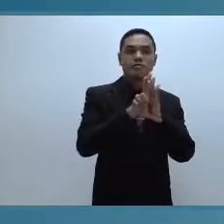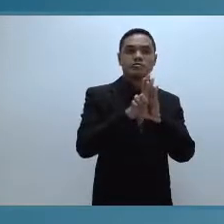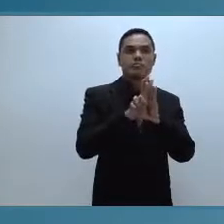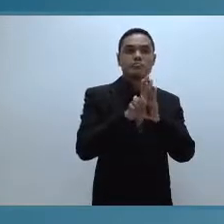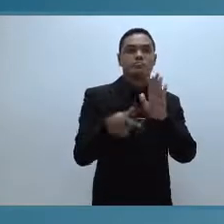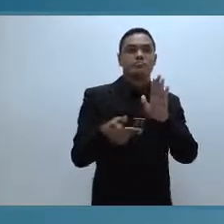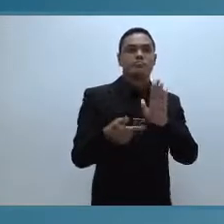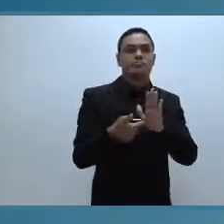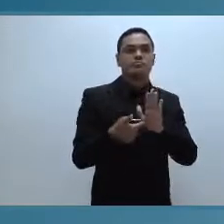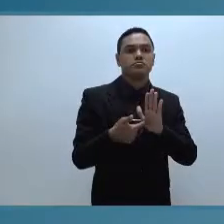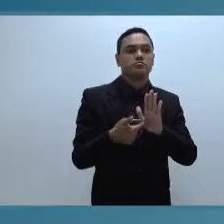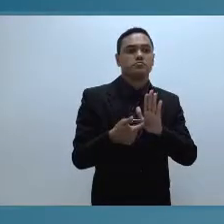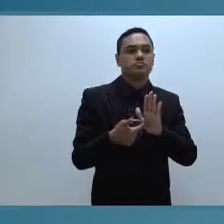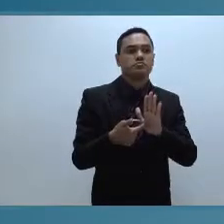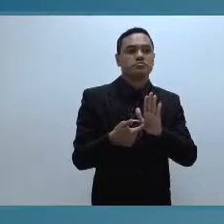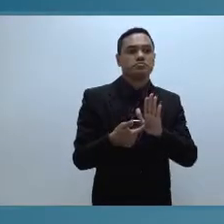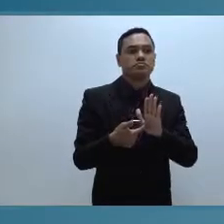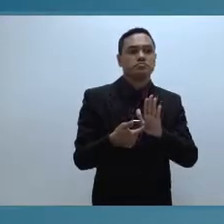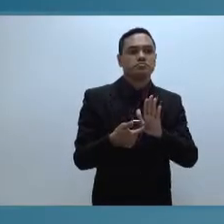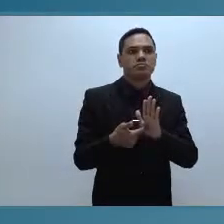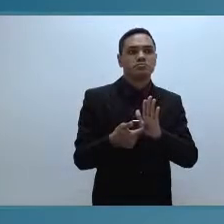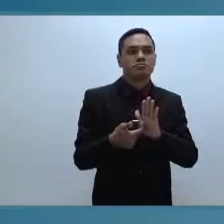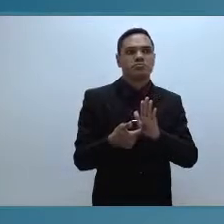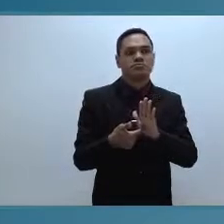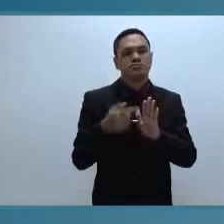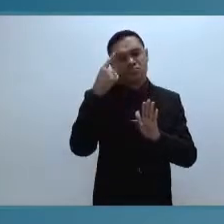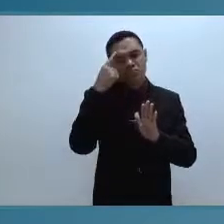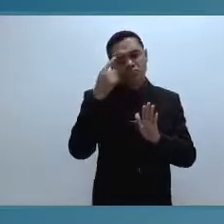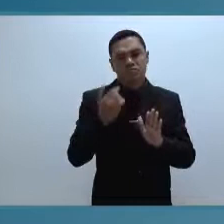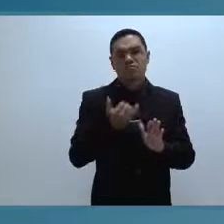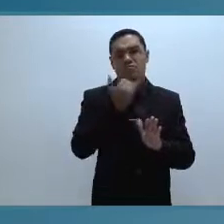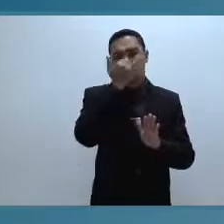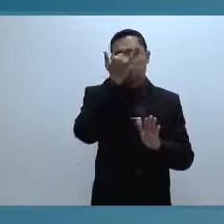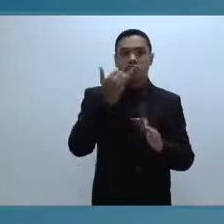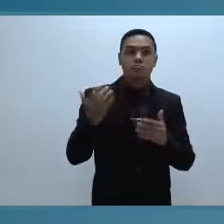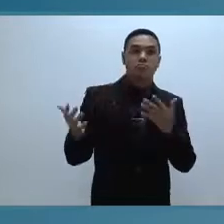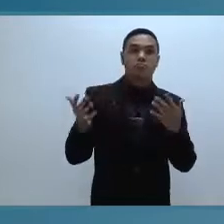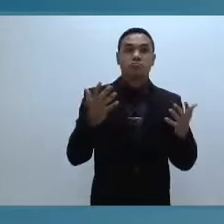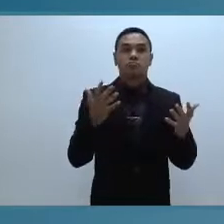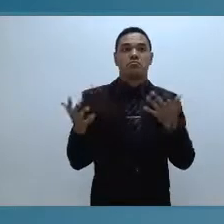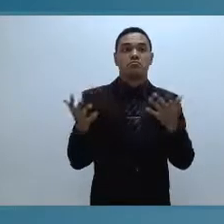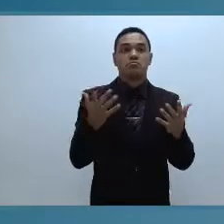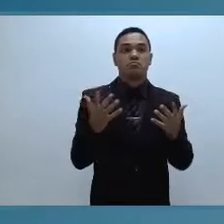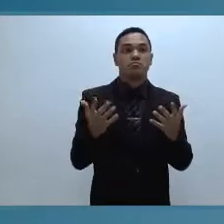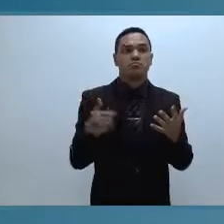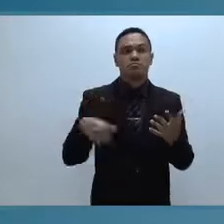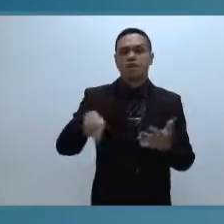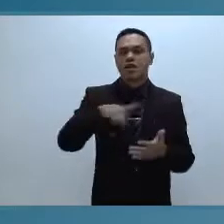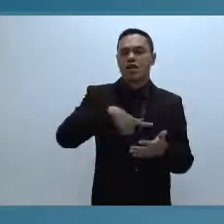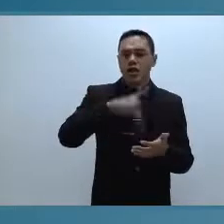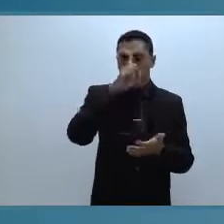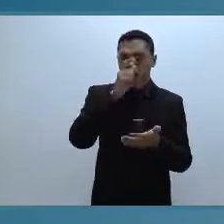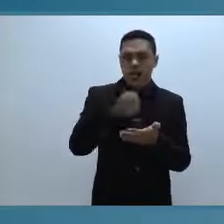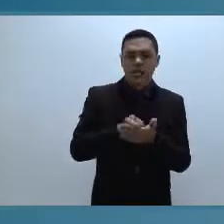Então, esse equívoco, eu aprendi com ele, e como é que nós vamos decidir